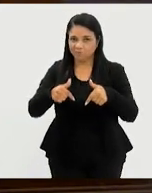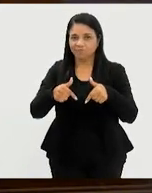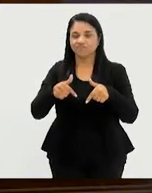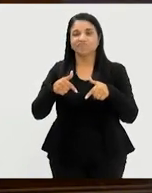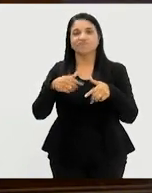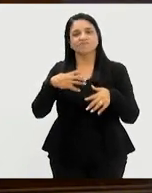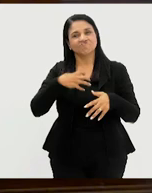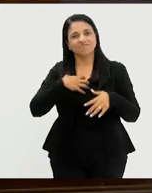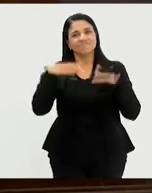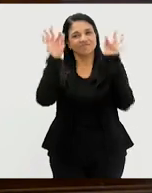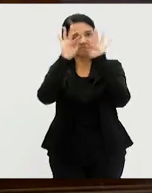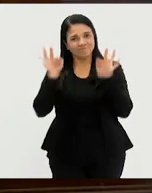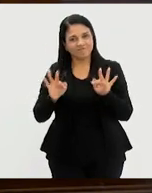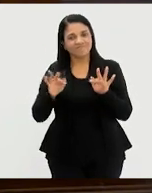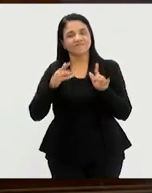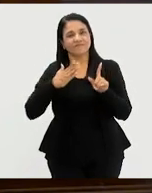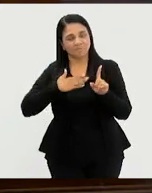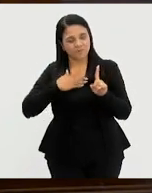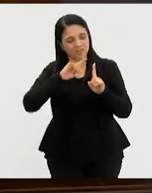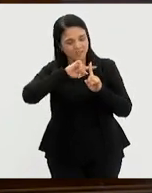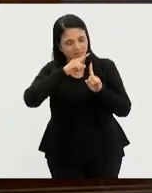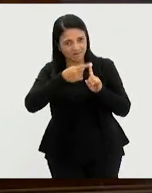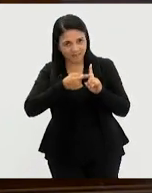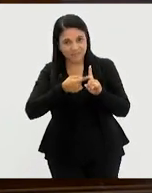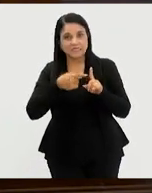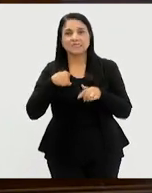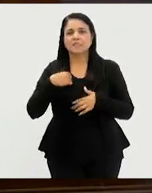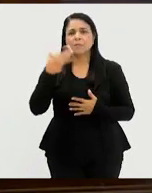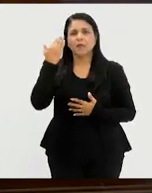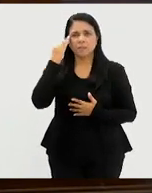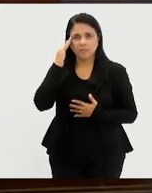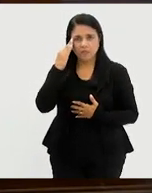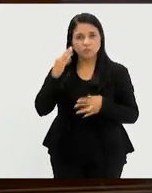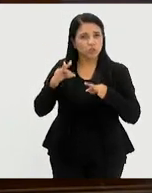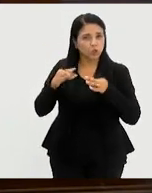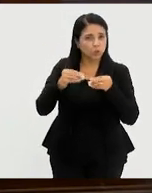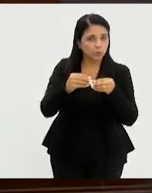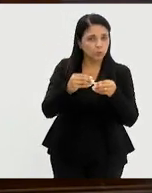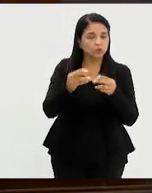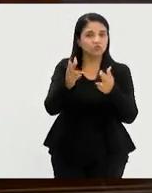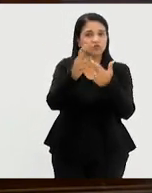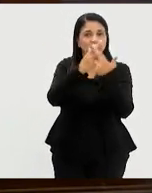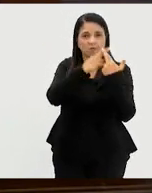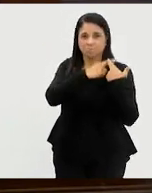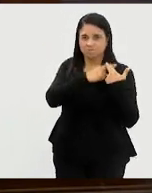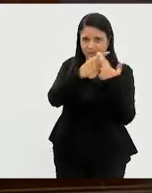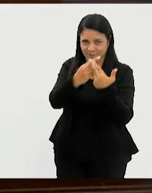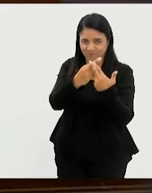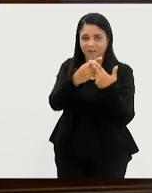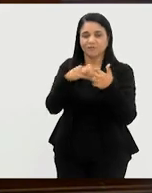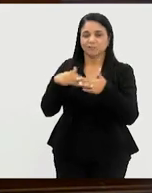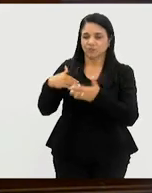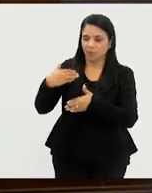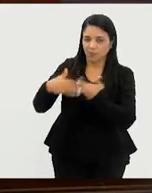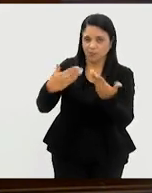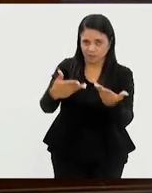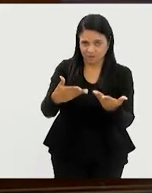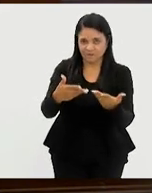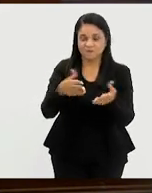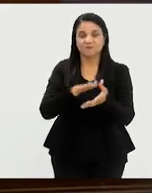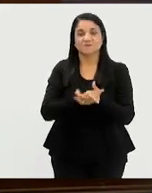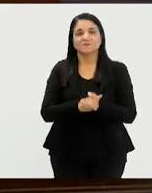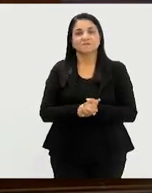a nossa gestação mas que também tá entendendo que todos nós teremos corresponsabilidades nesse processo e senhor